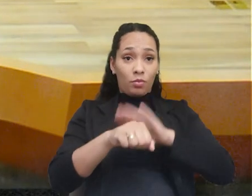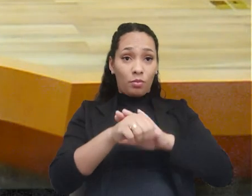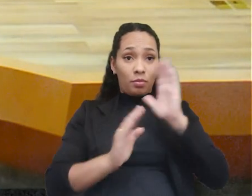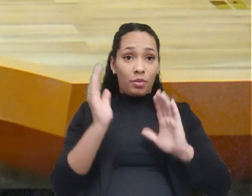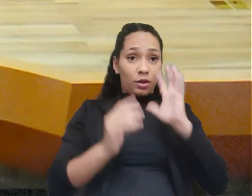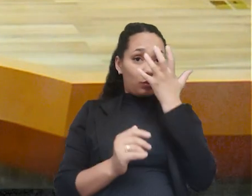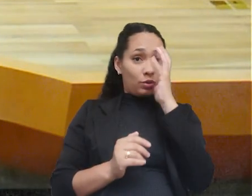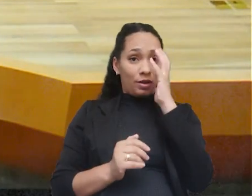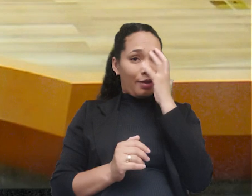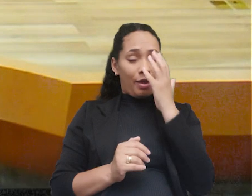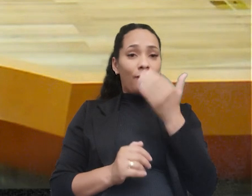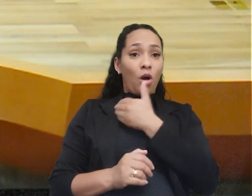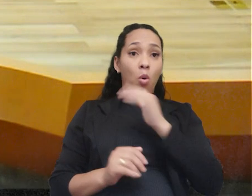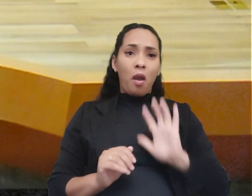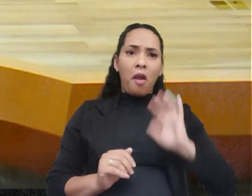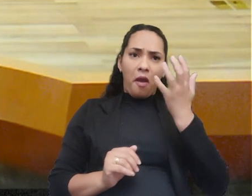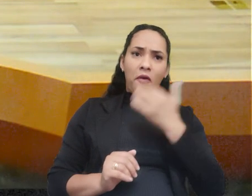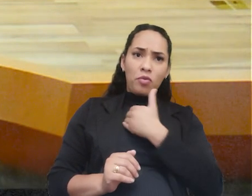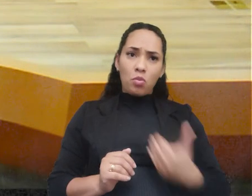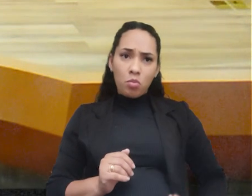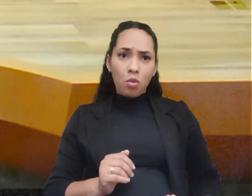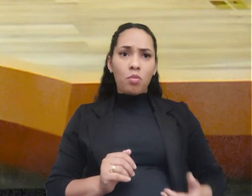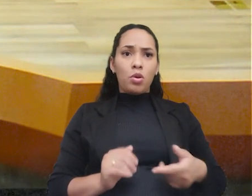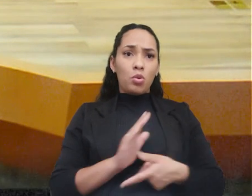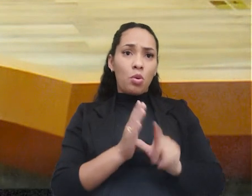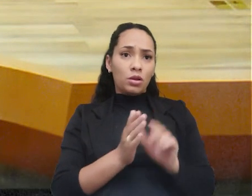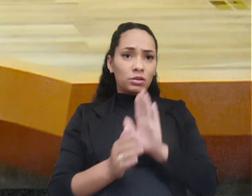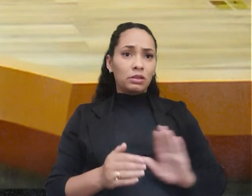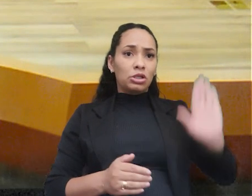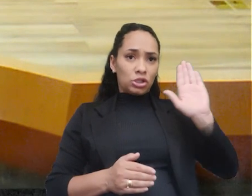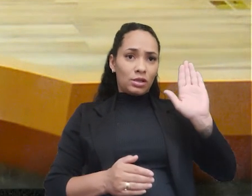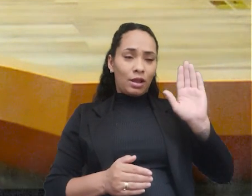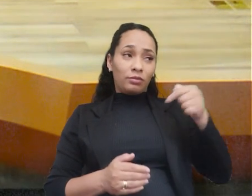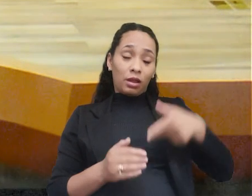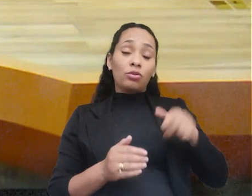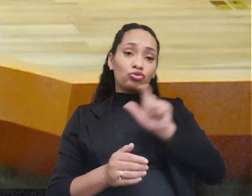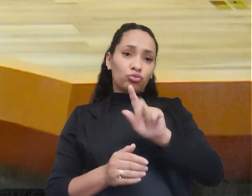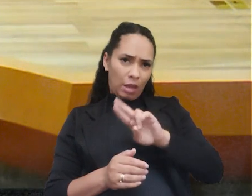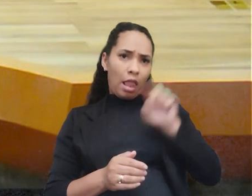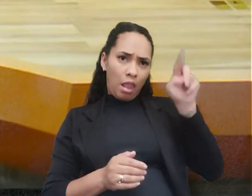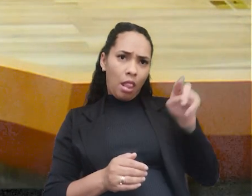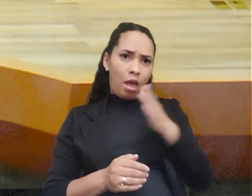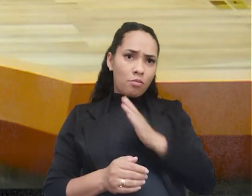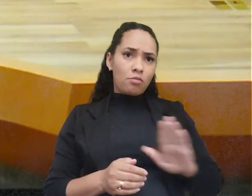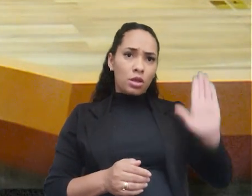um evento público, onde a pré-candidata, no caso, a alegada pré-candidata,